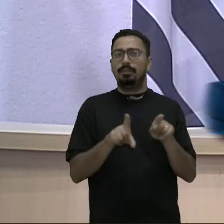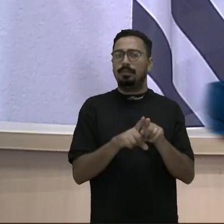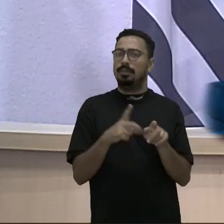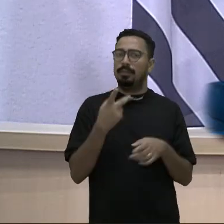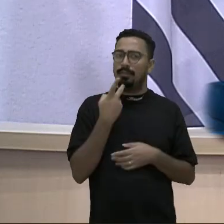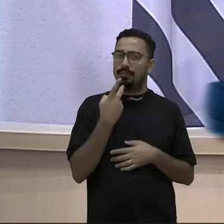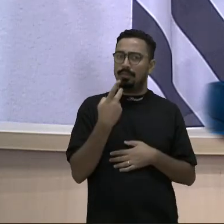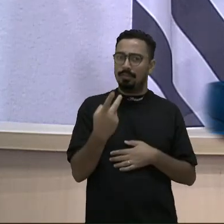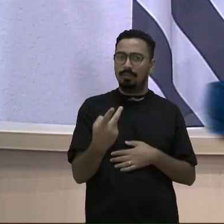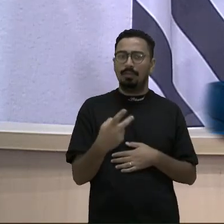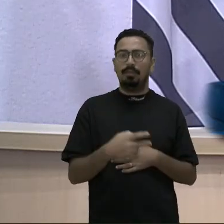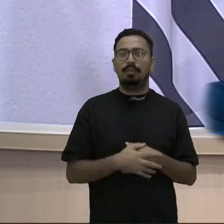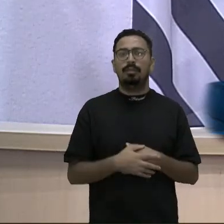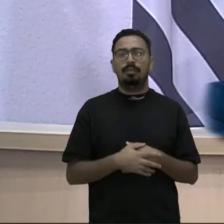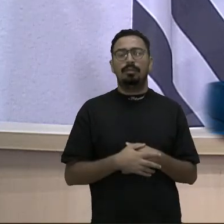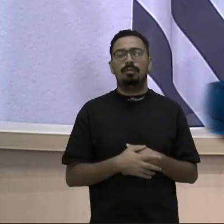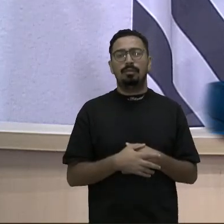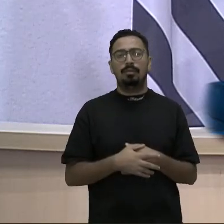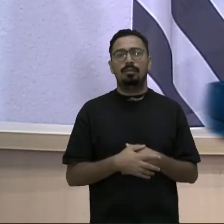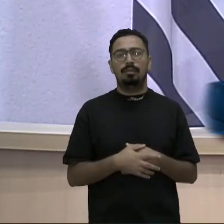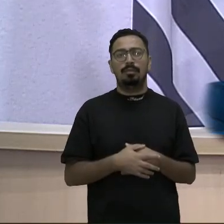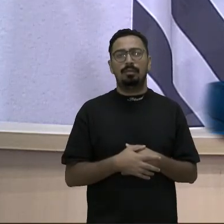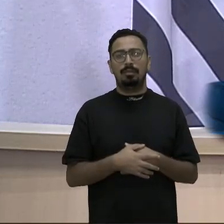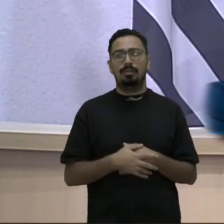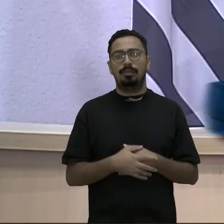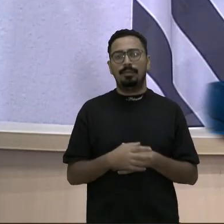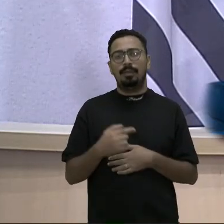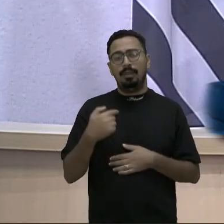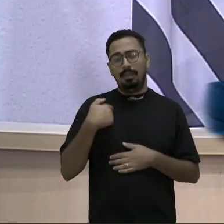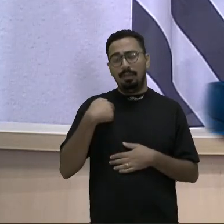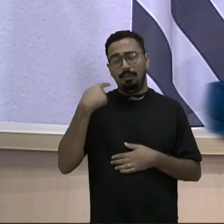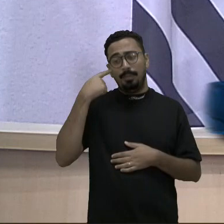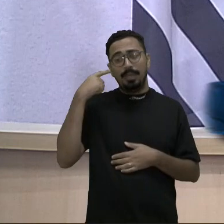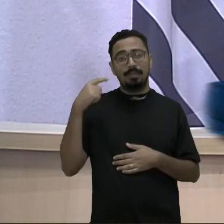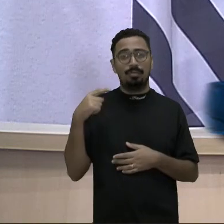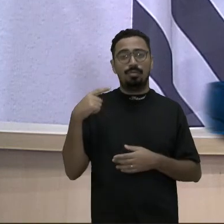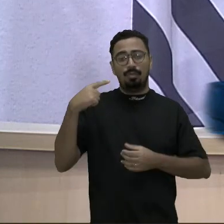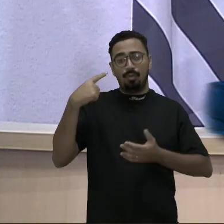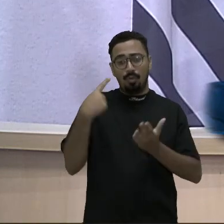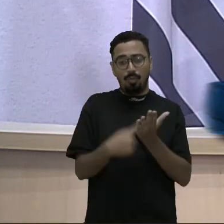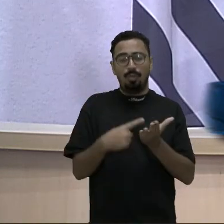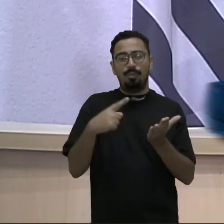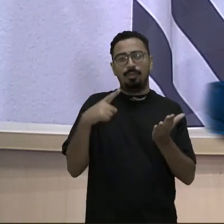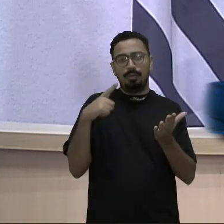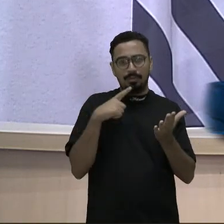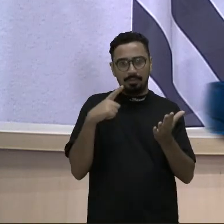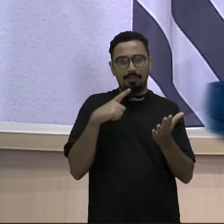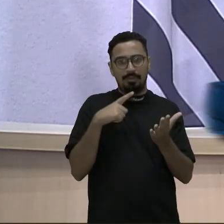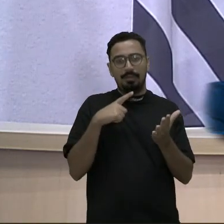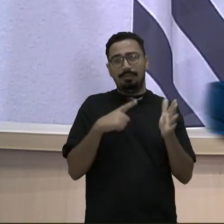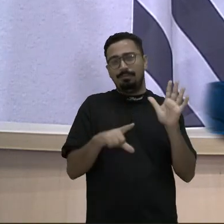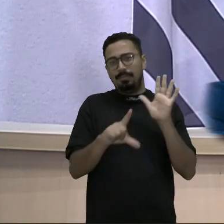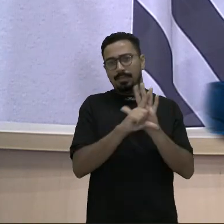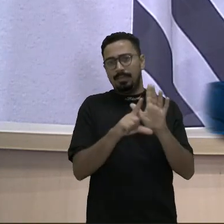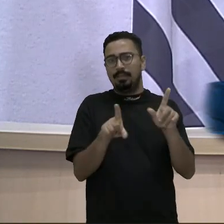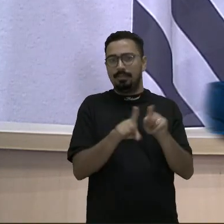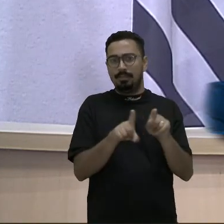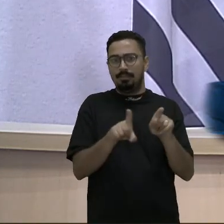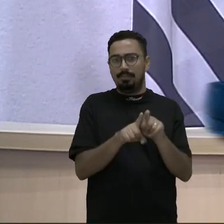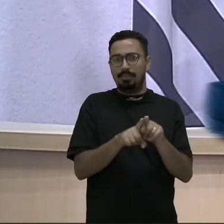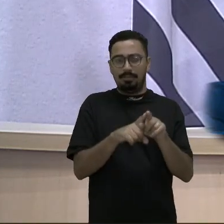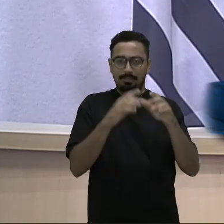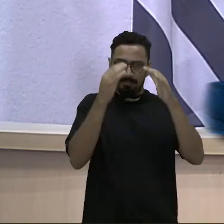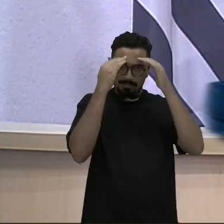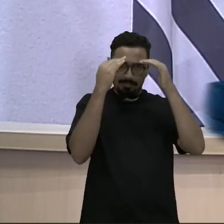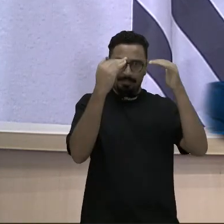como eu falei, eu considero todos os compromissos de leis, inclusive, que foram